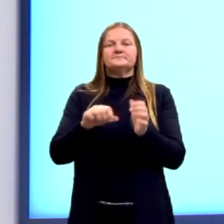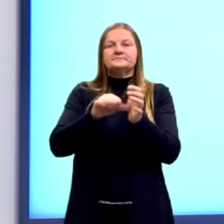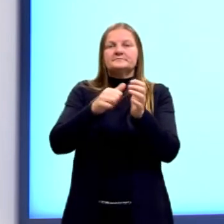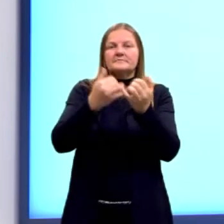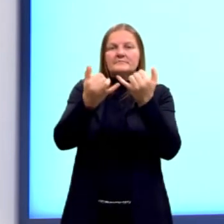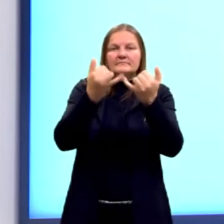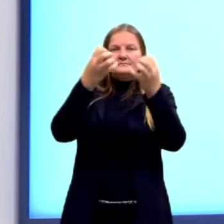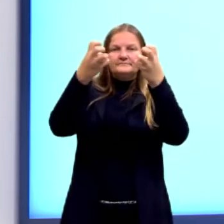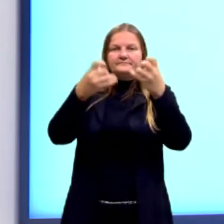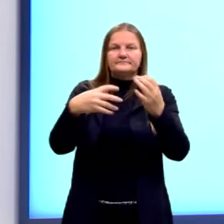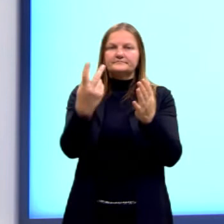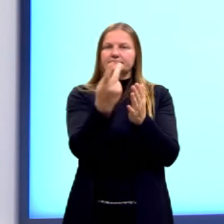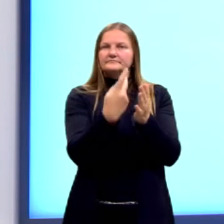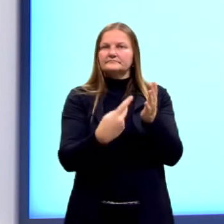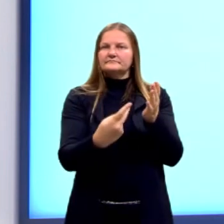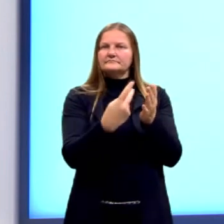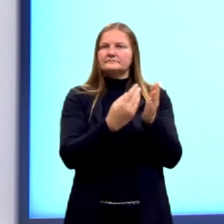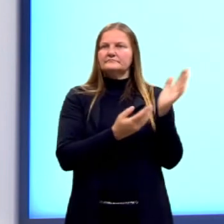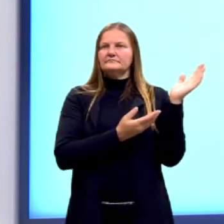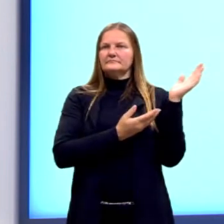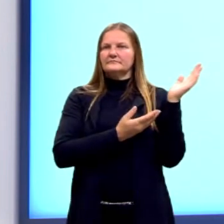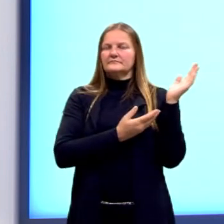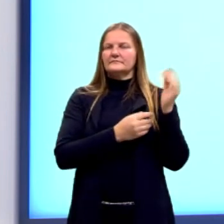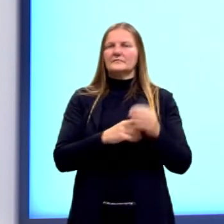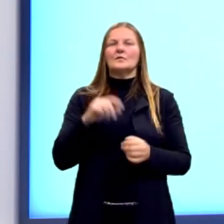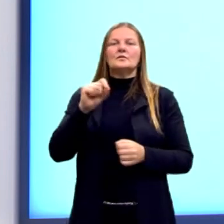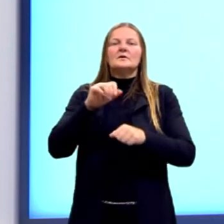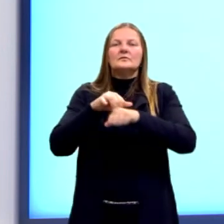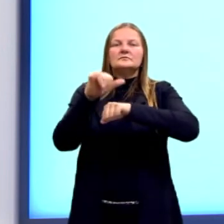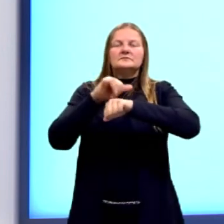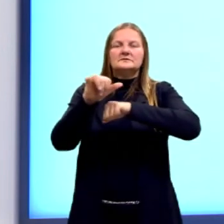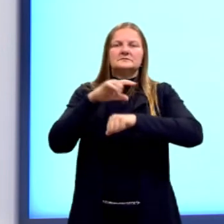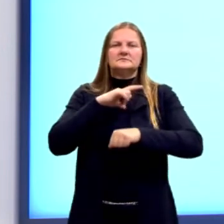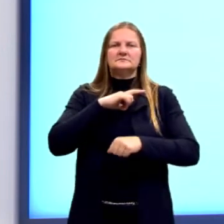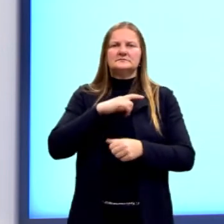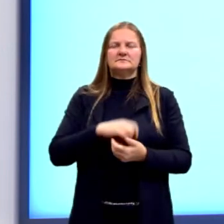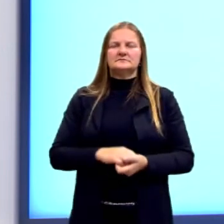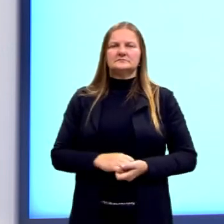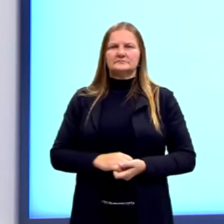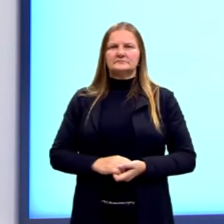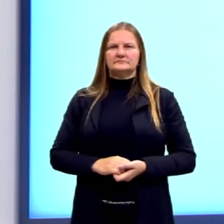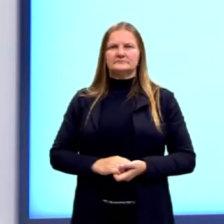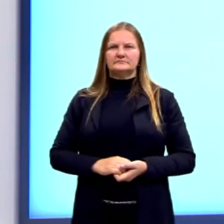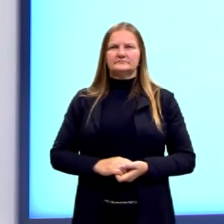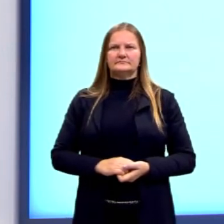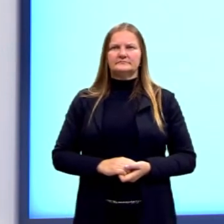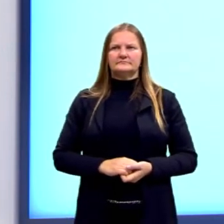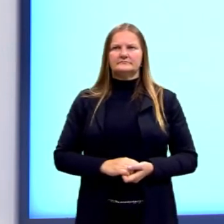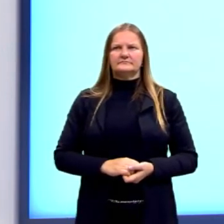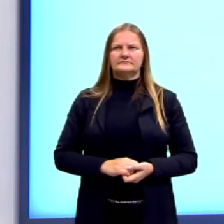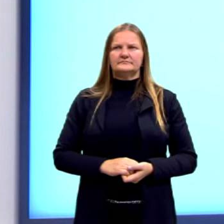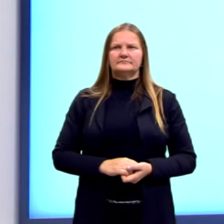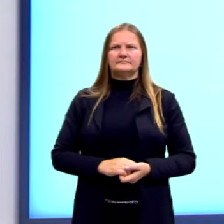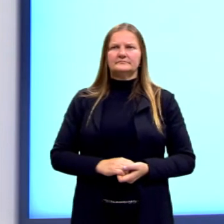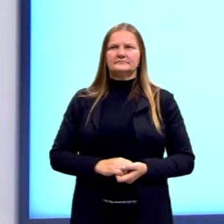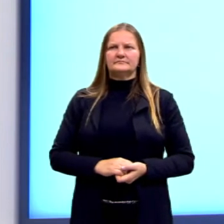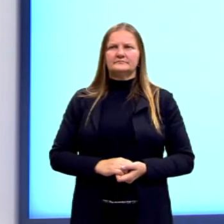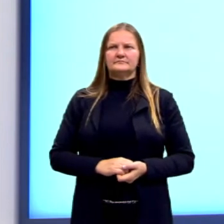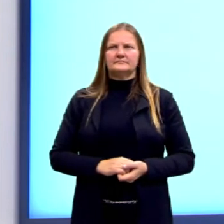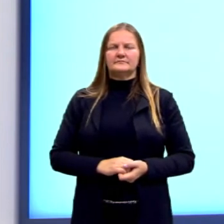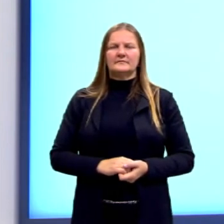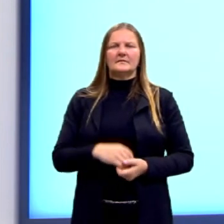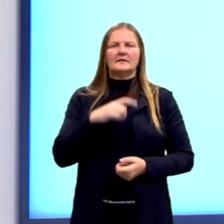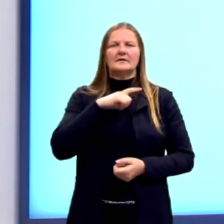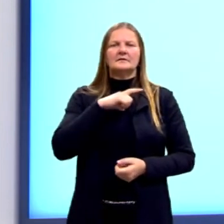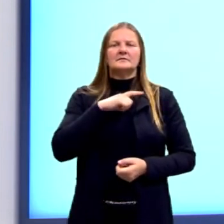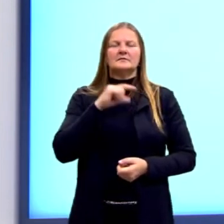primeiro desenho né que que acontece né aqui nesse caso tá lembram que aqui